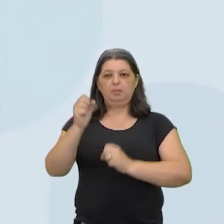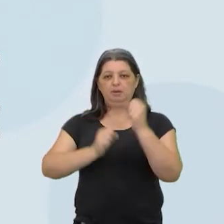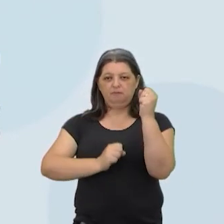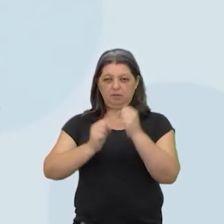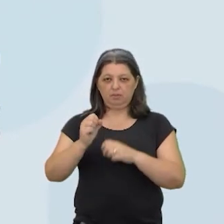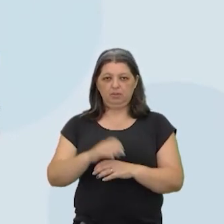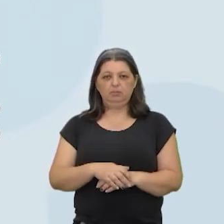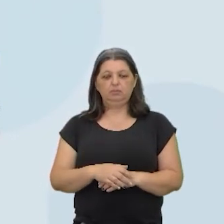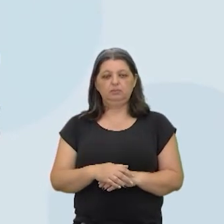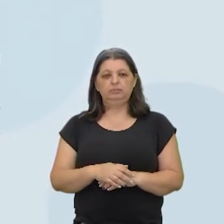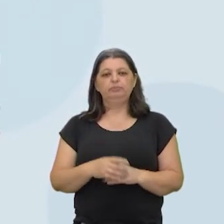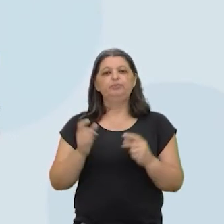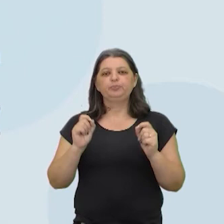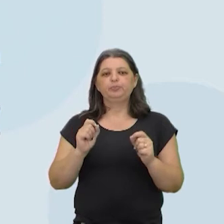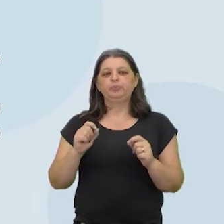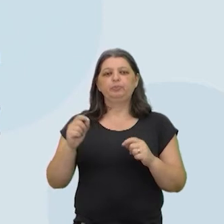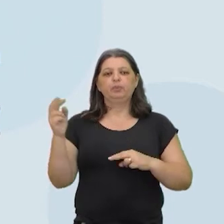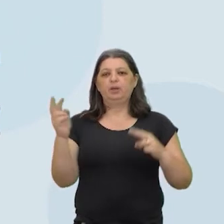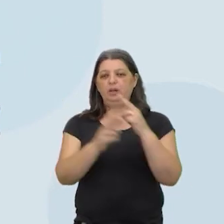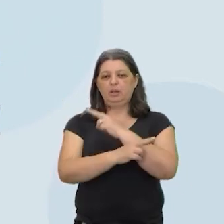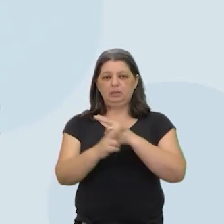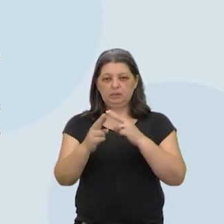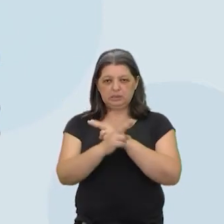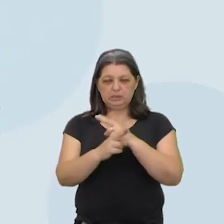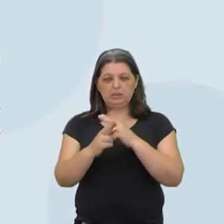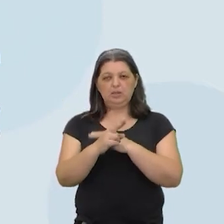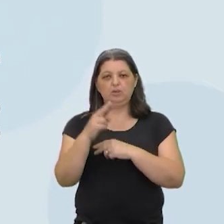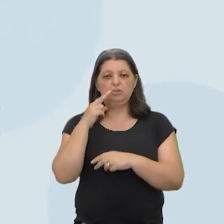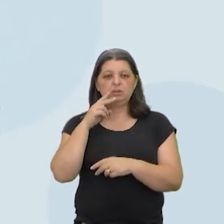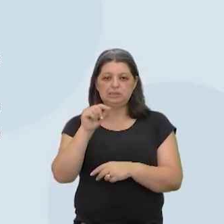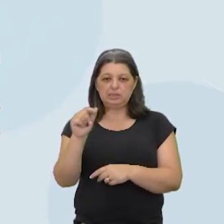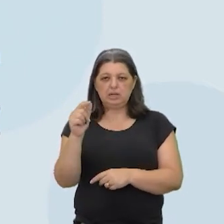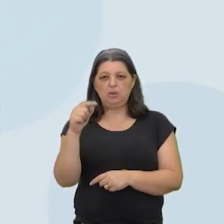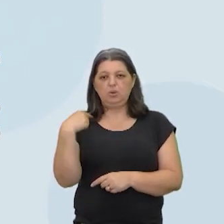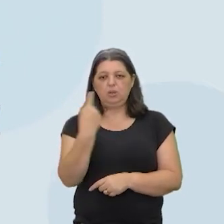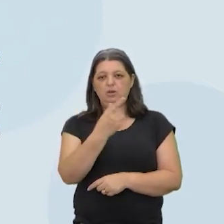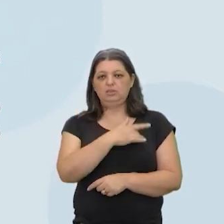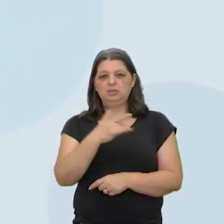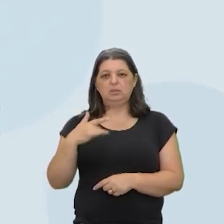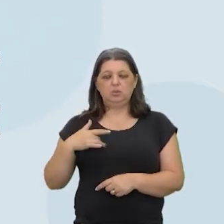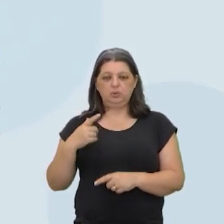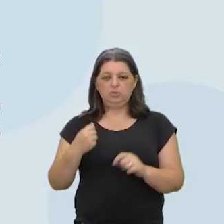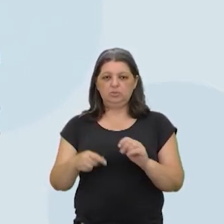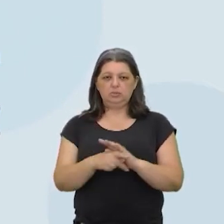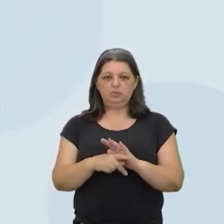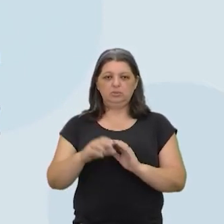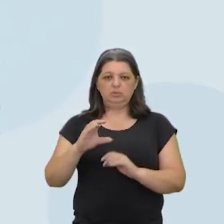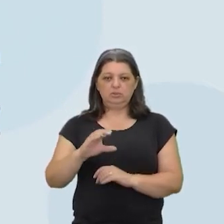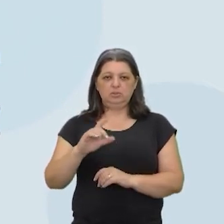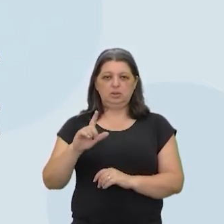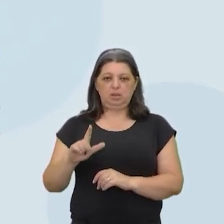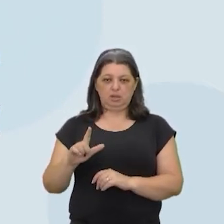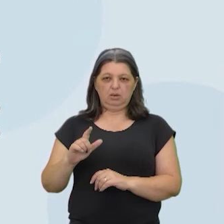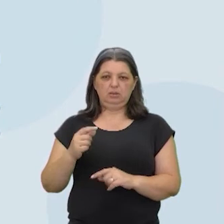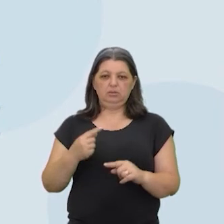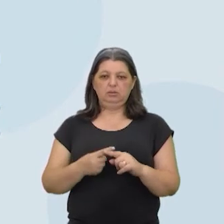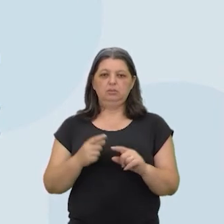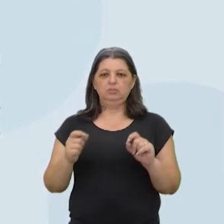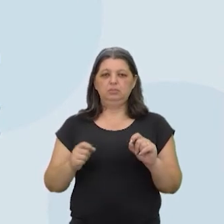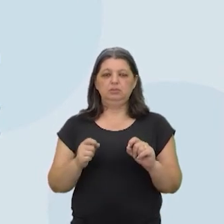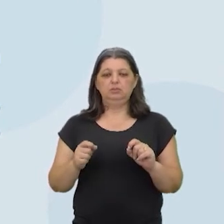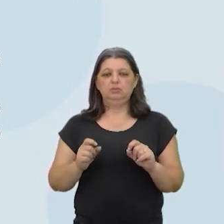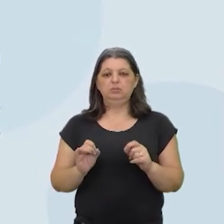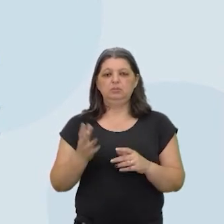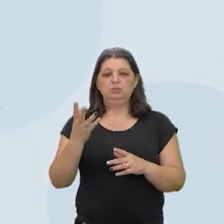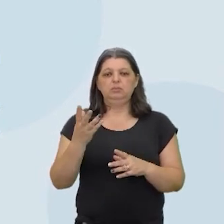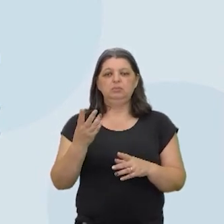na nossa saúde, né? Qual é a relação do sal com a nossa saúde? A função do cloreto de sódio no organismo humano acontece